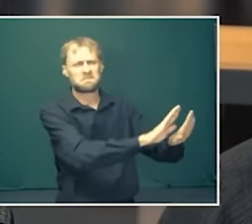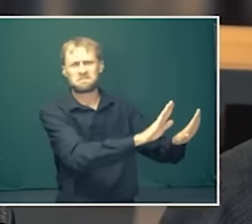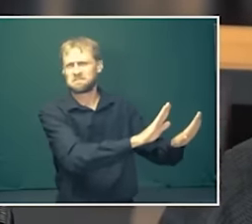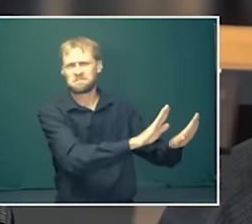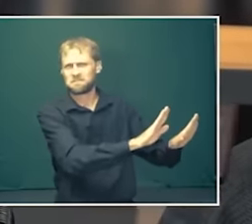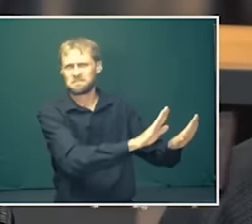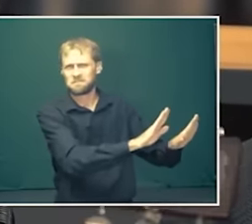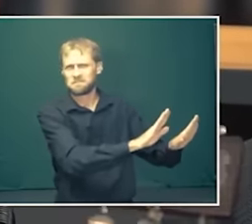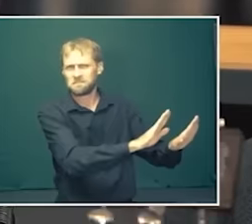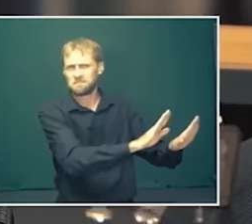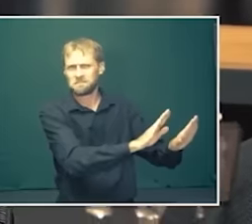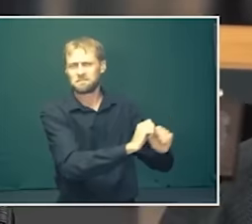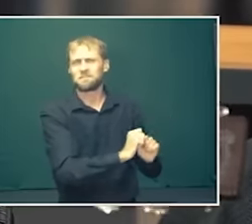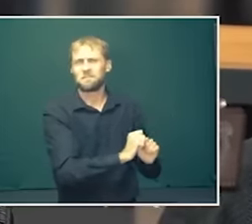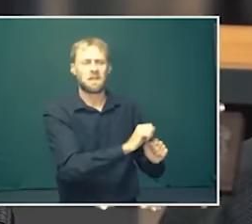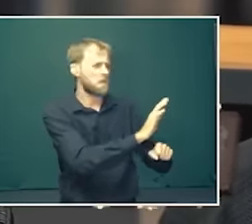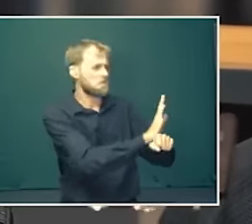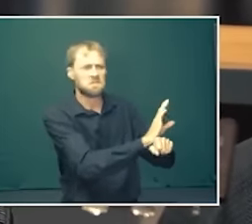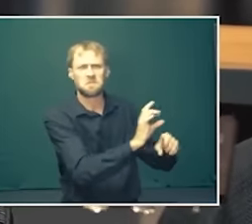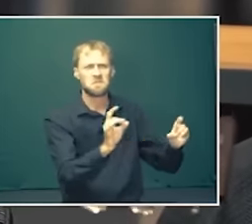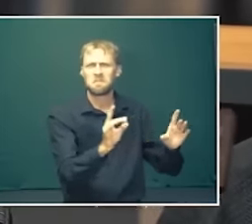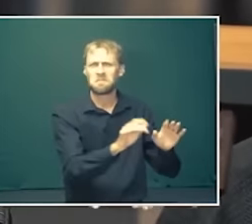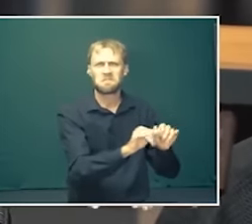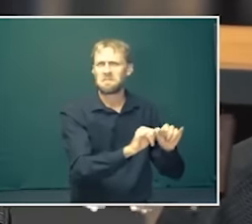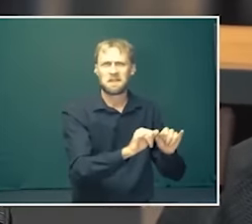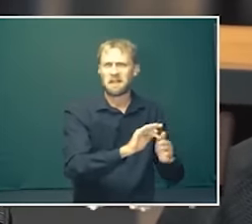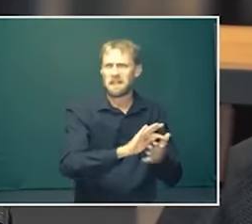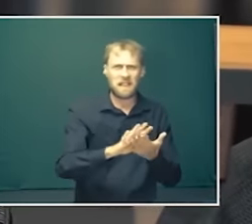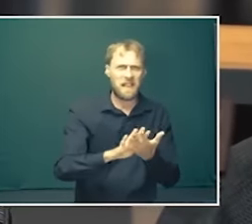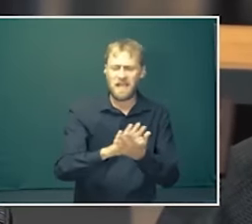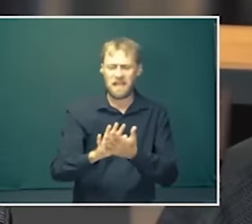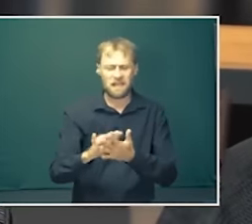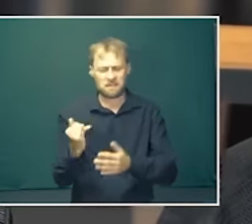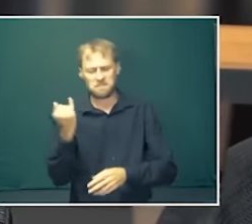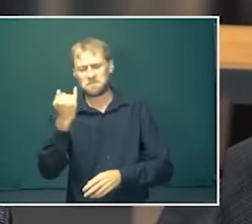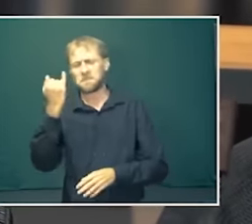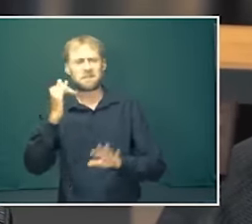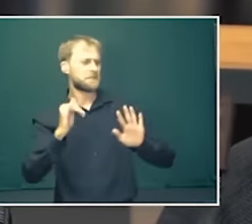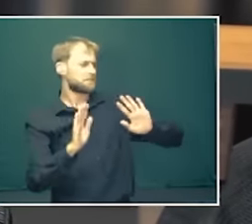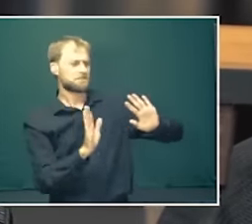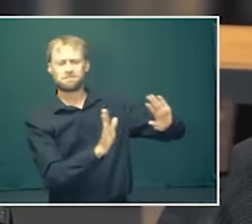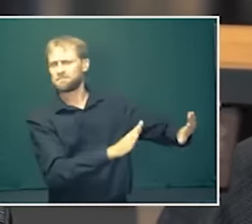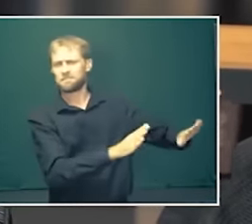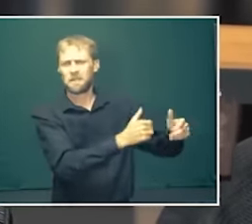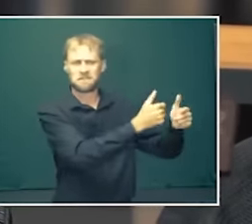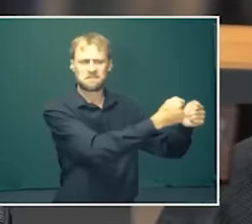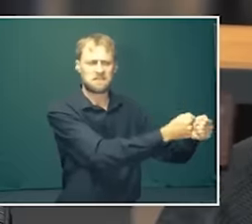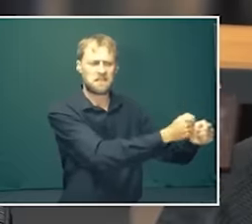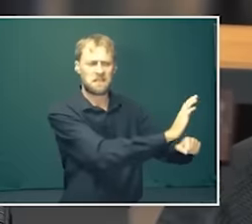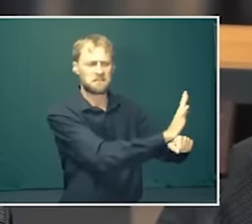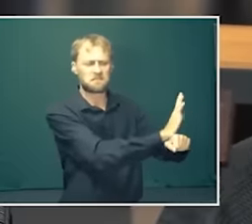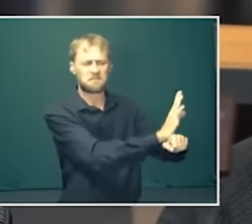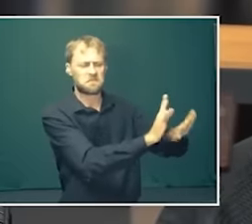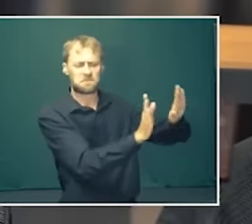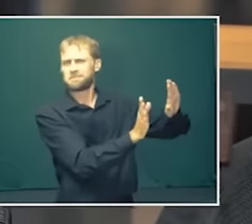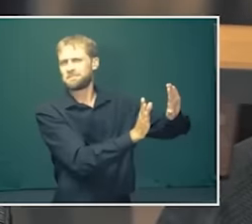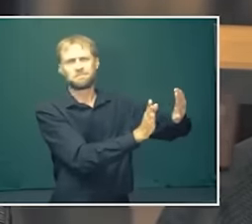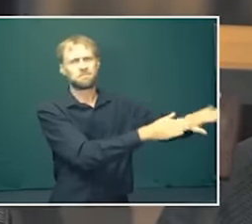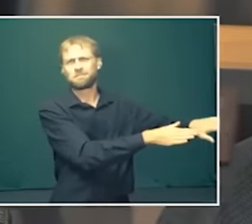sua. O filme é só pra arrumar desculpa. O filme é só